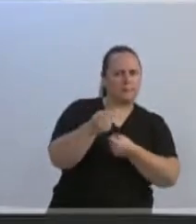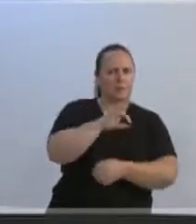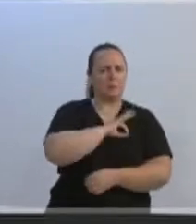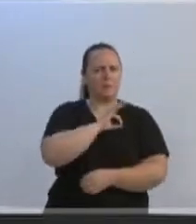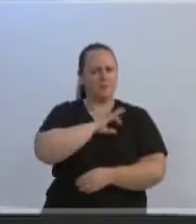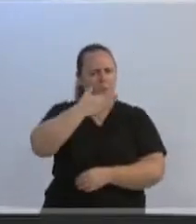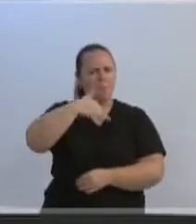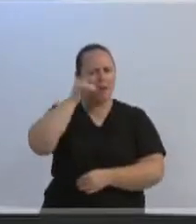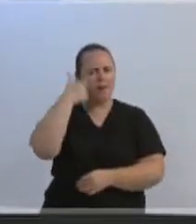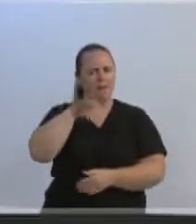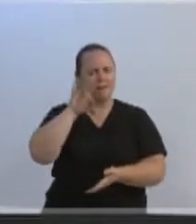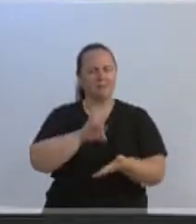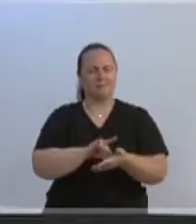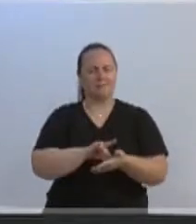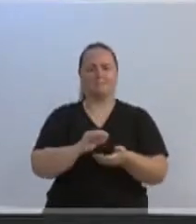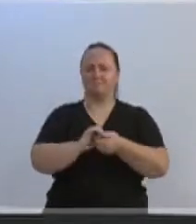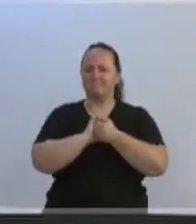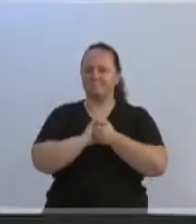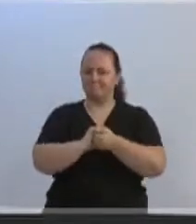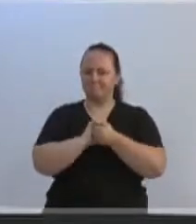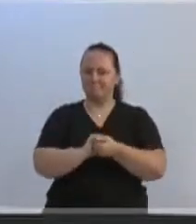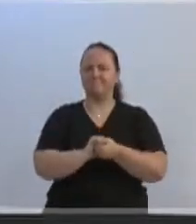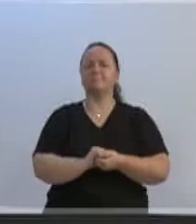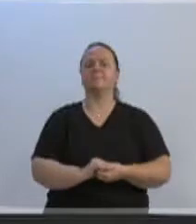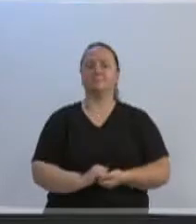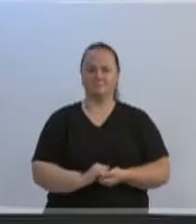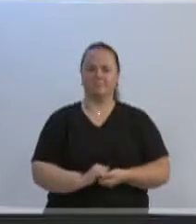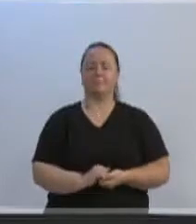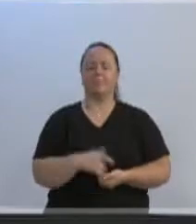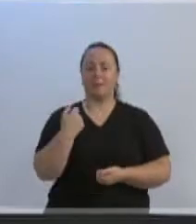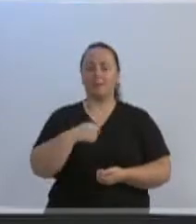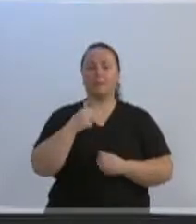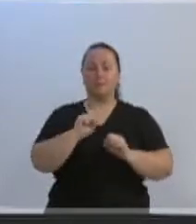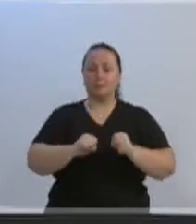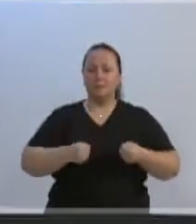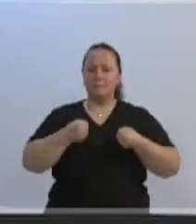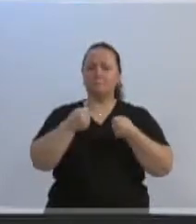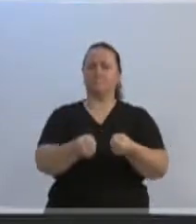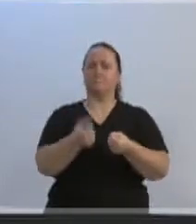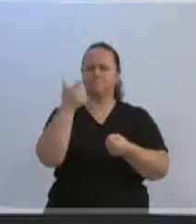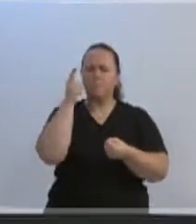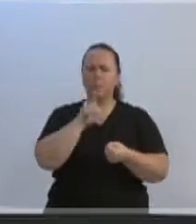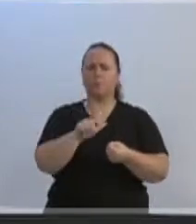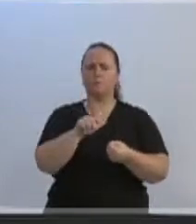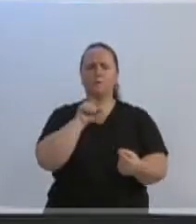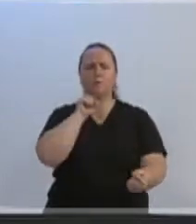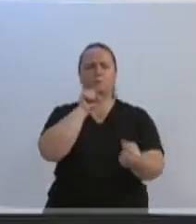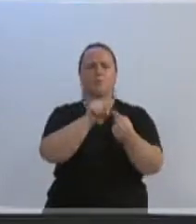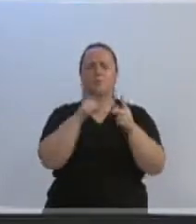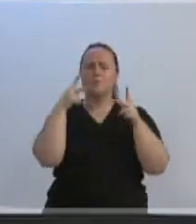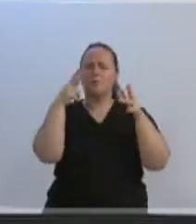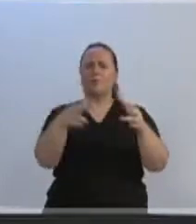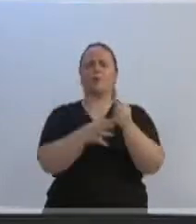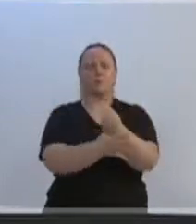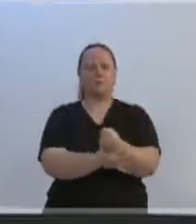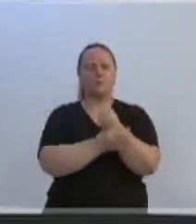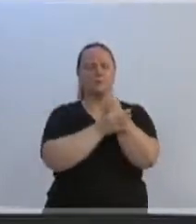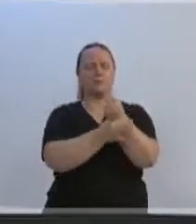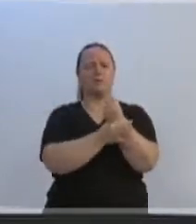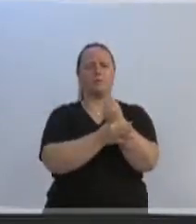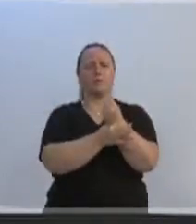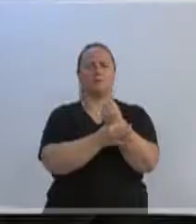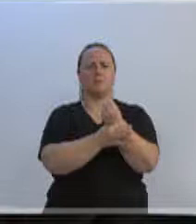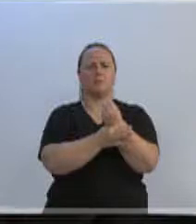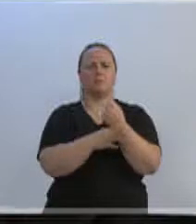pronunciamento eu acho que esse como o nosso tem que fortalecer cada vez mais para que consiga mesmo objetivo mais segurança na cidade